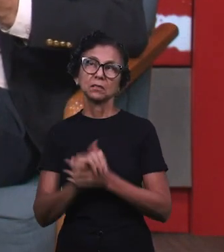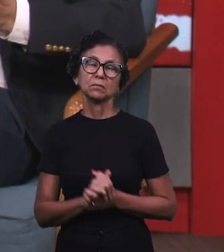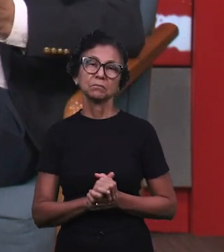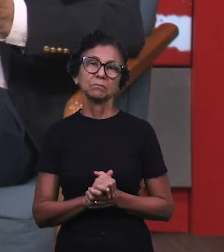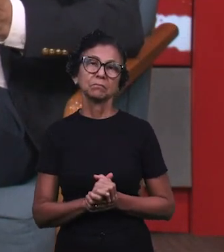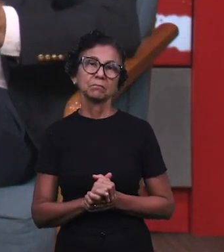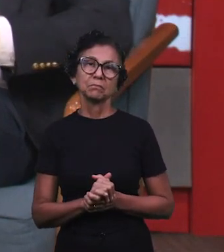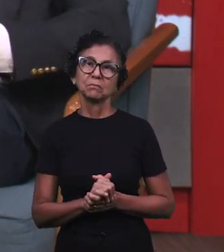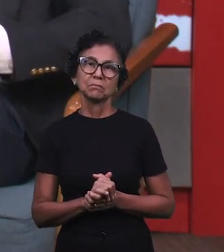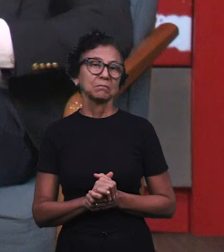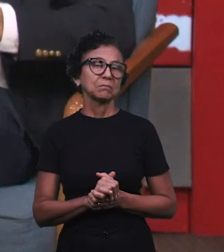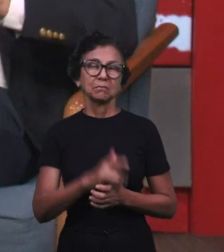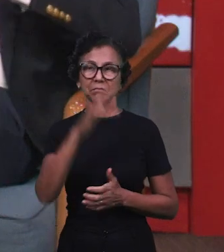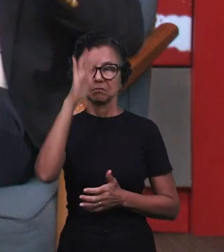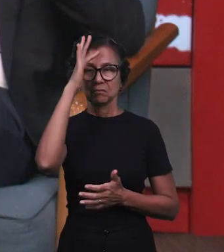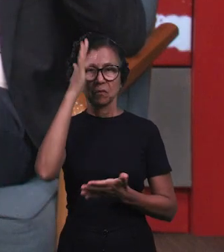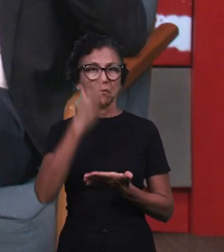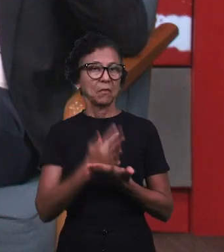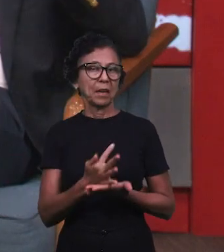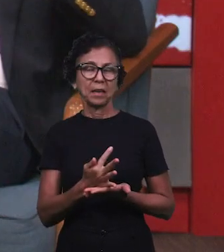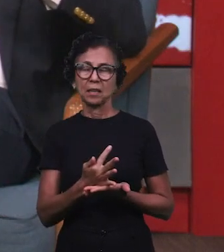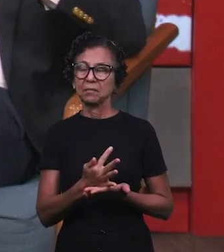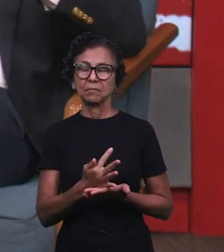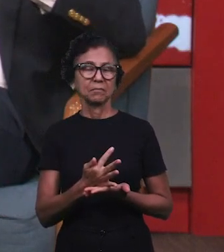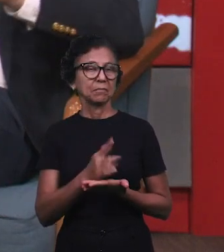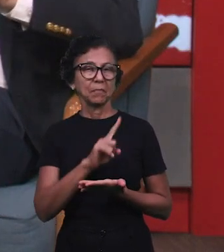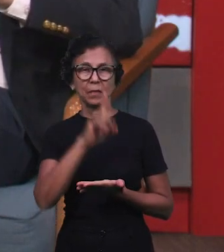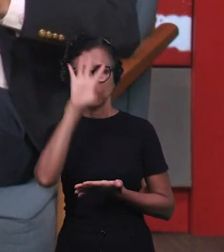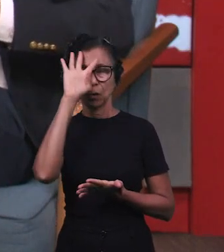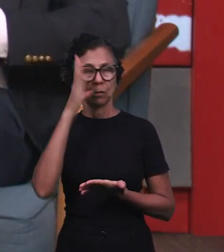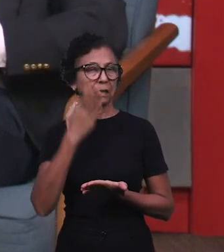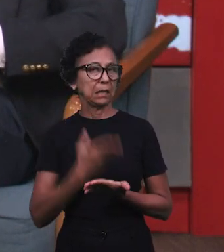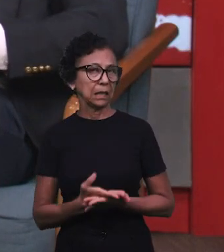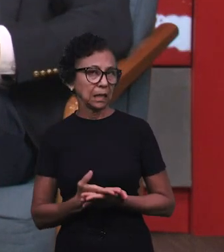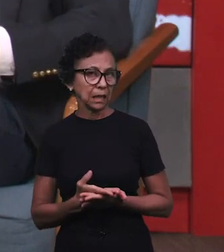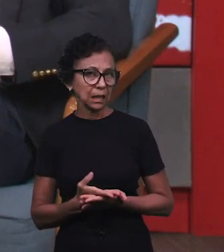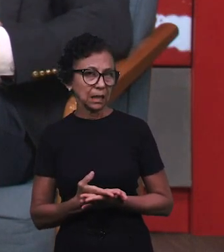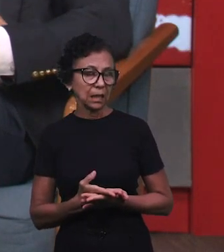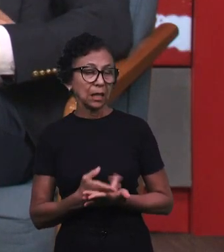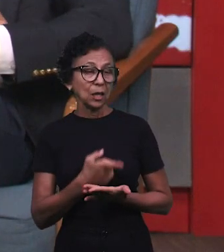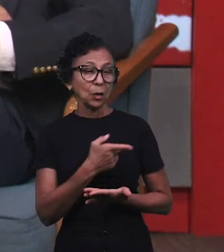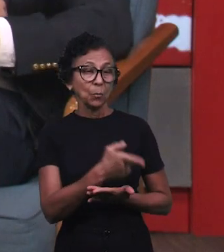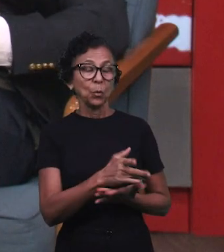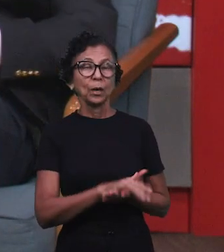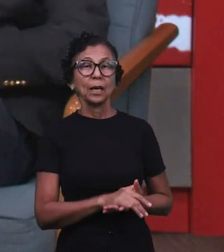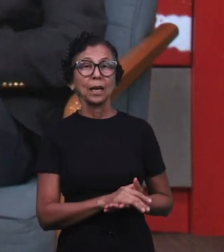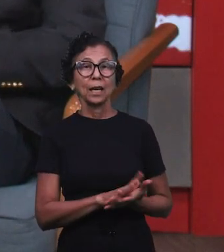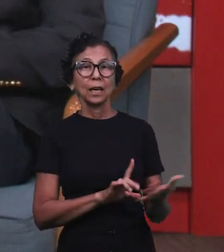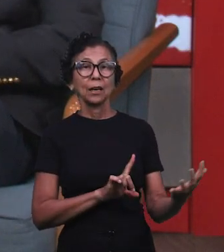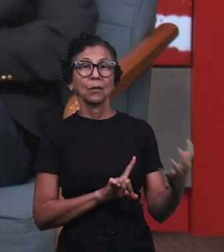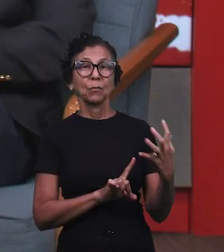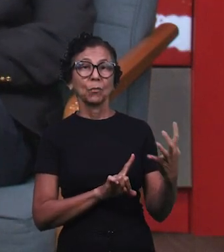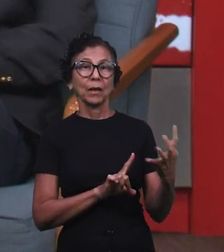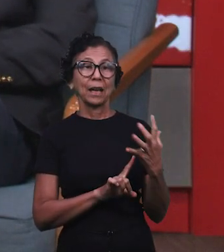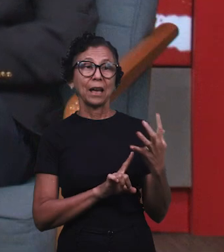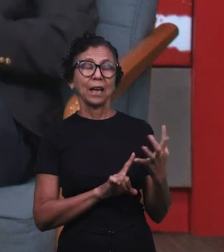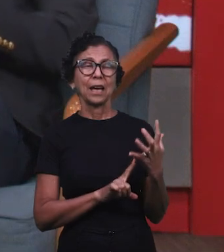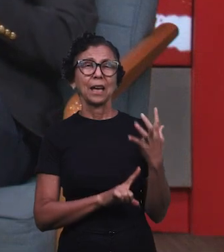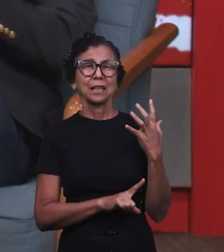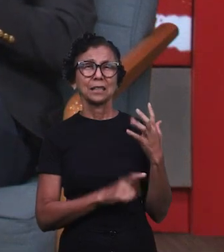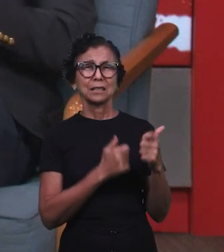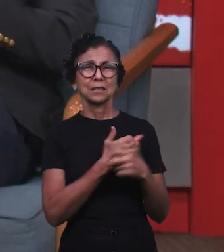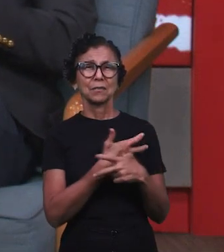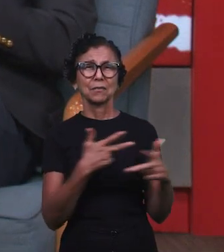Por quê? Por quê? Porque há sons, há ruídos, mas não há